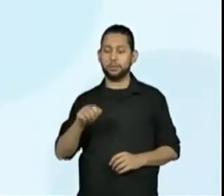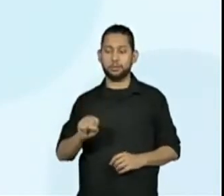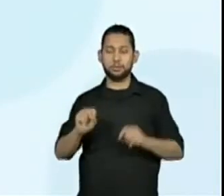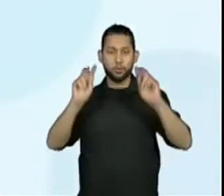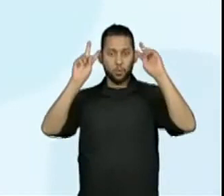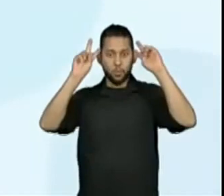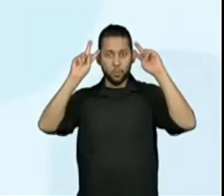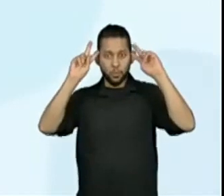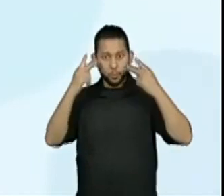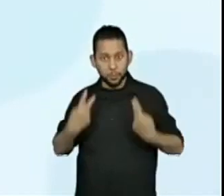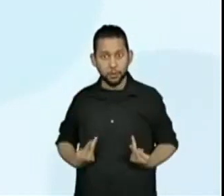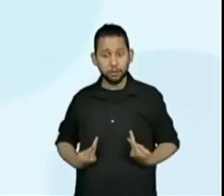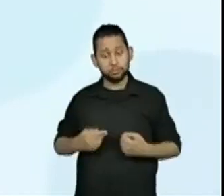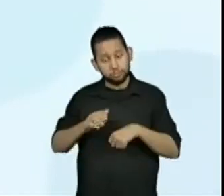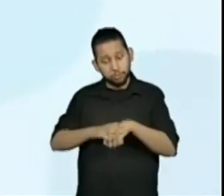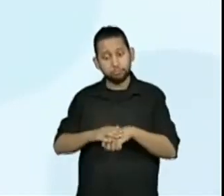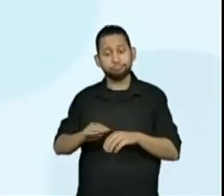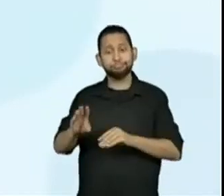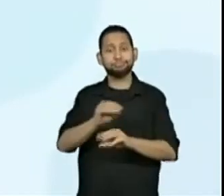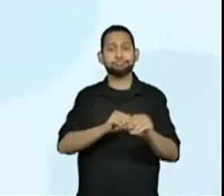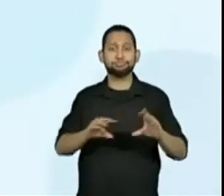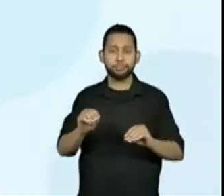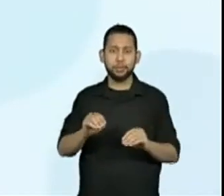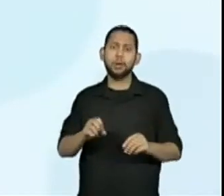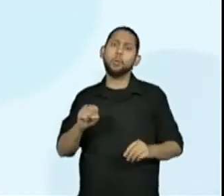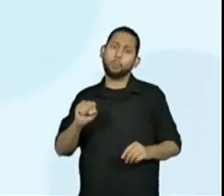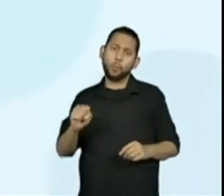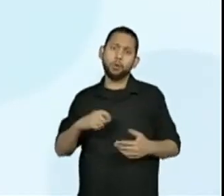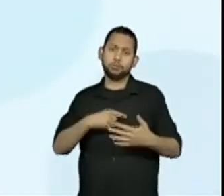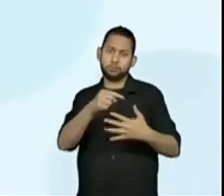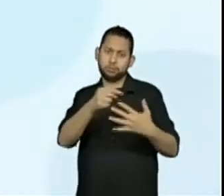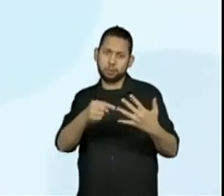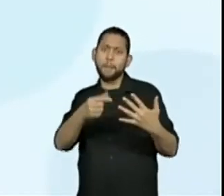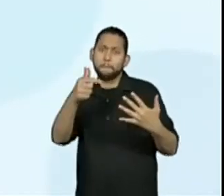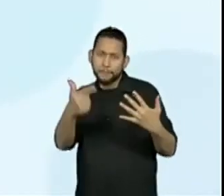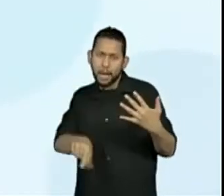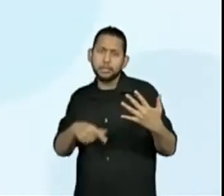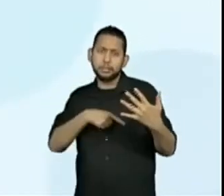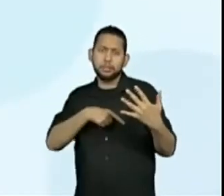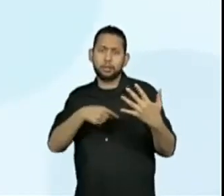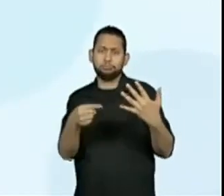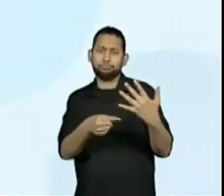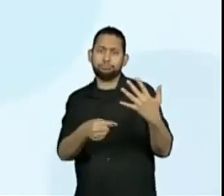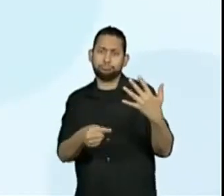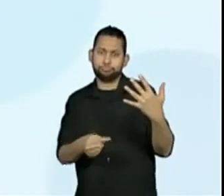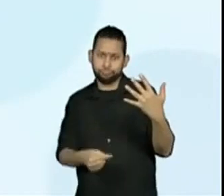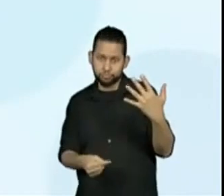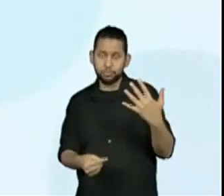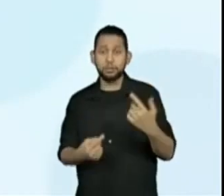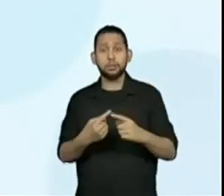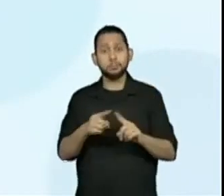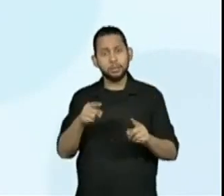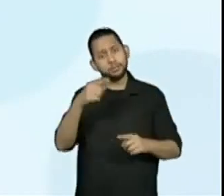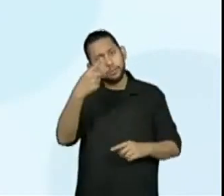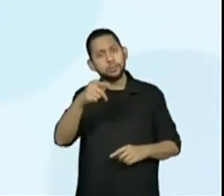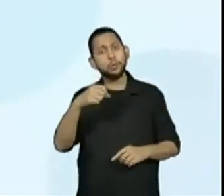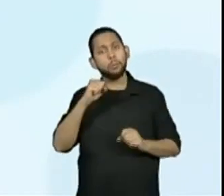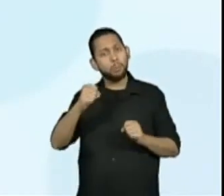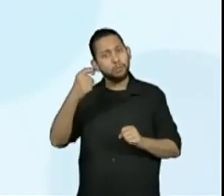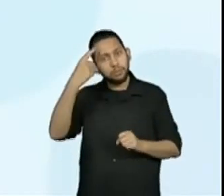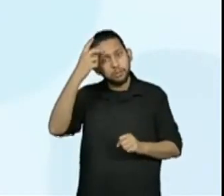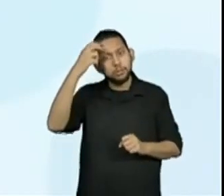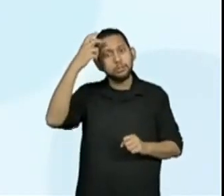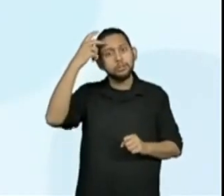Muito bem, poderíamos ter outras causas de destruição, além dos desmatamentos, das queimadas, da urbanização, da agricultura